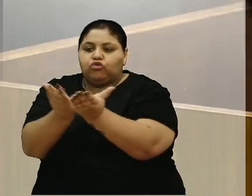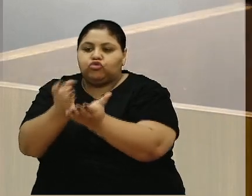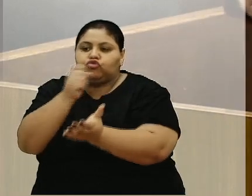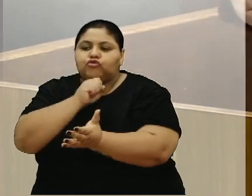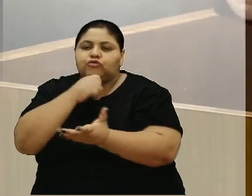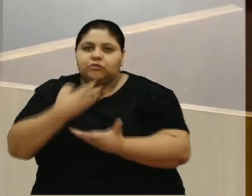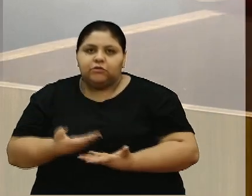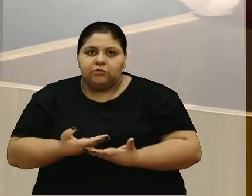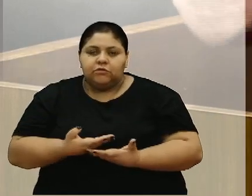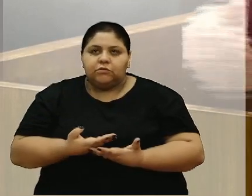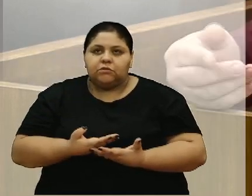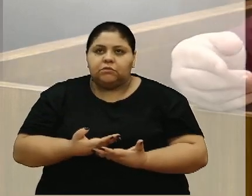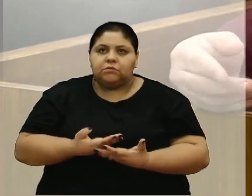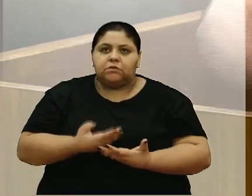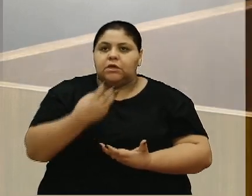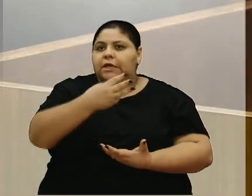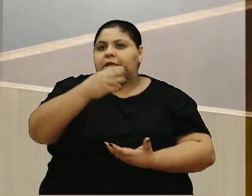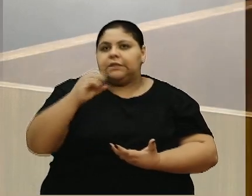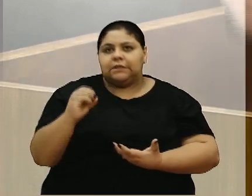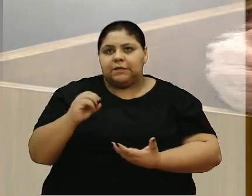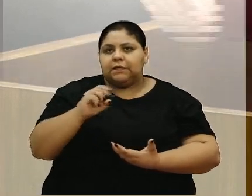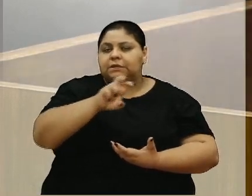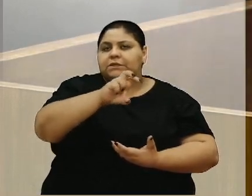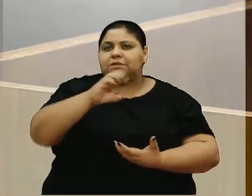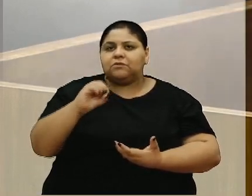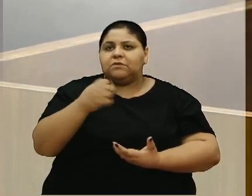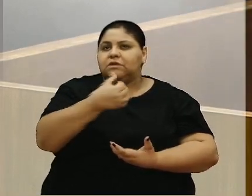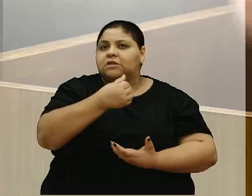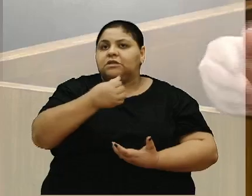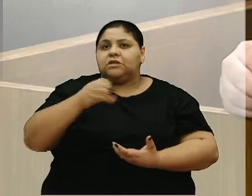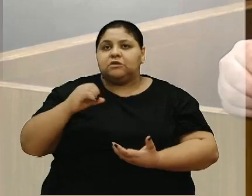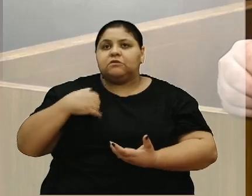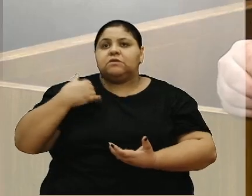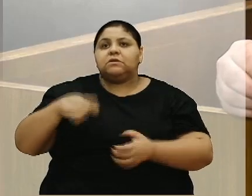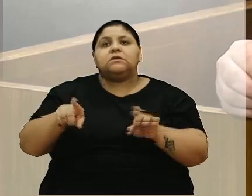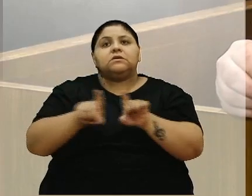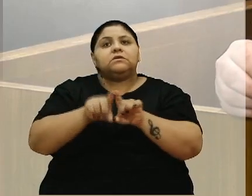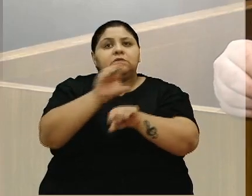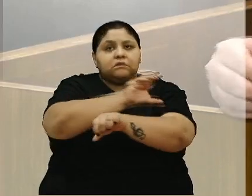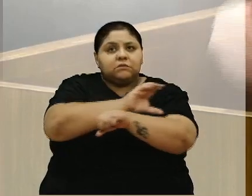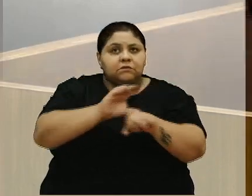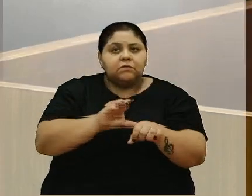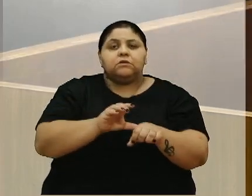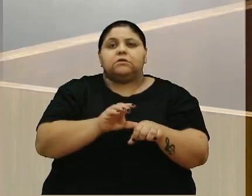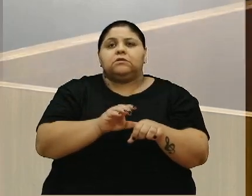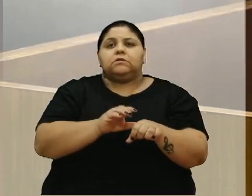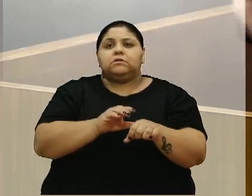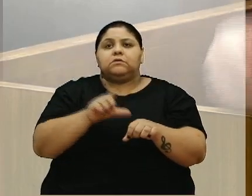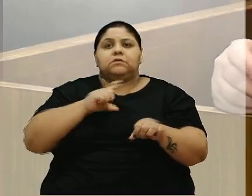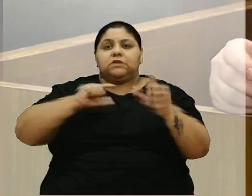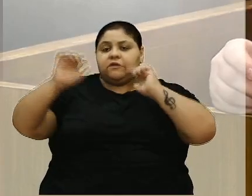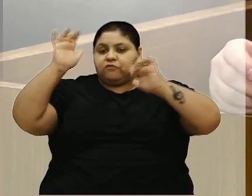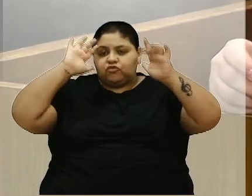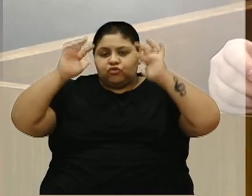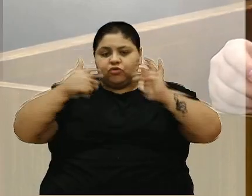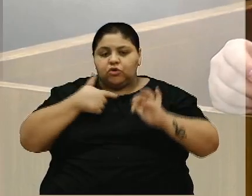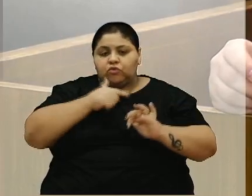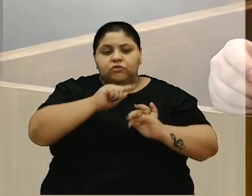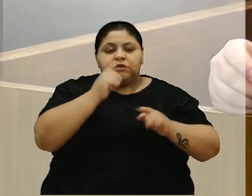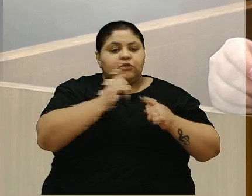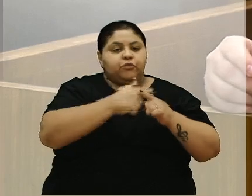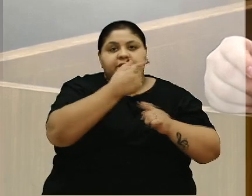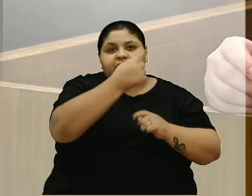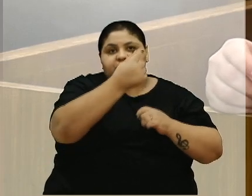Os da meia idade de 30, 50, 60 anos vão poder também fazer um curso, quem teve o sonho e não pôde por questões